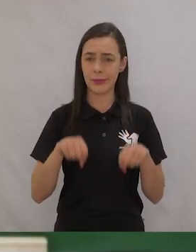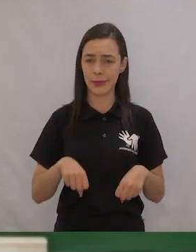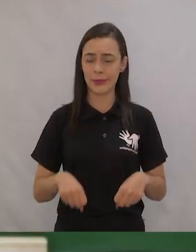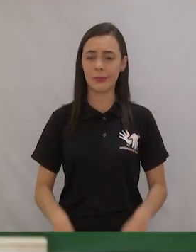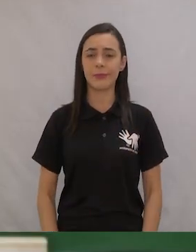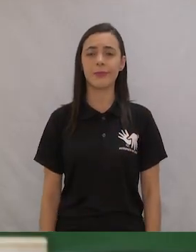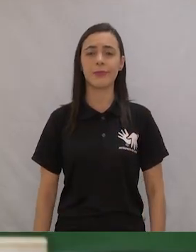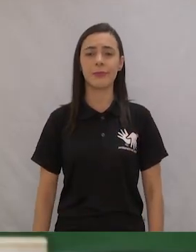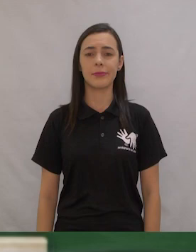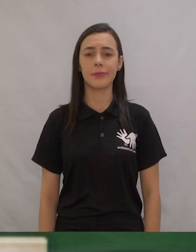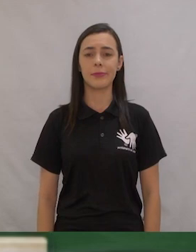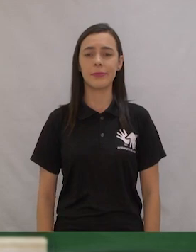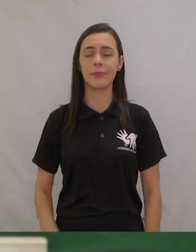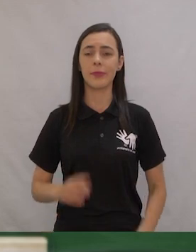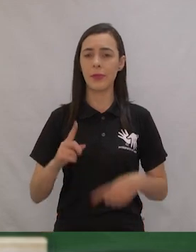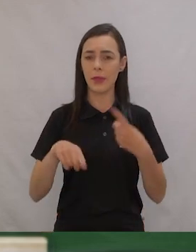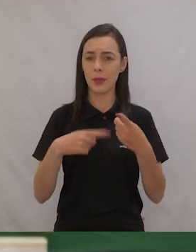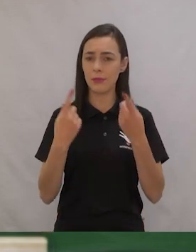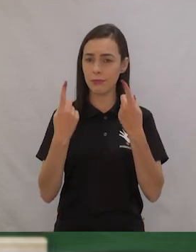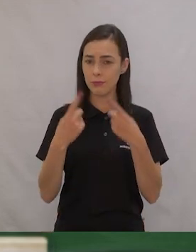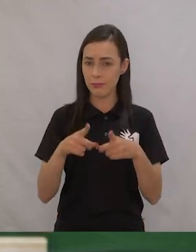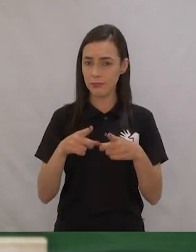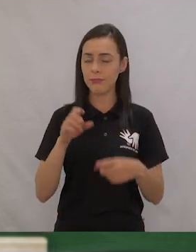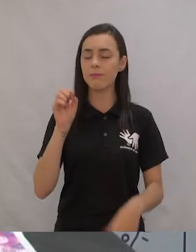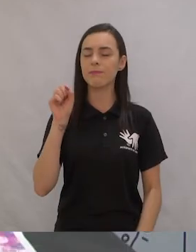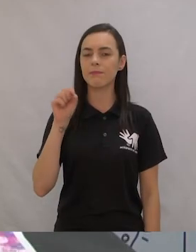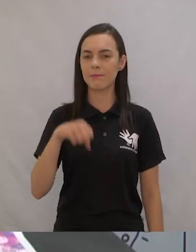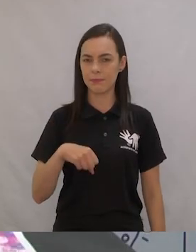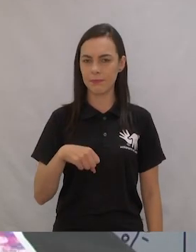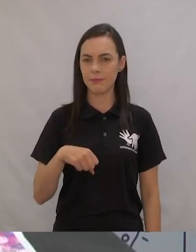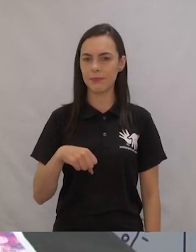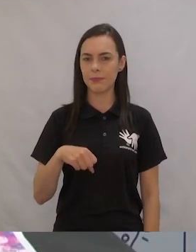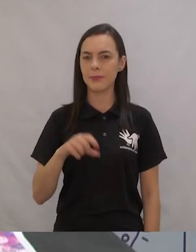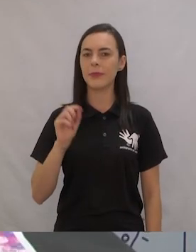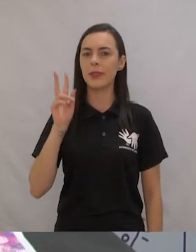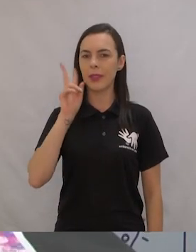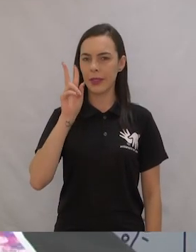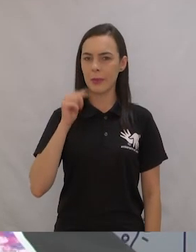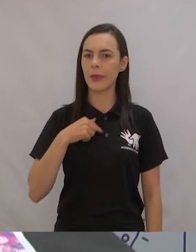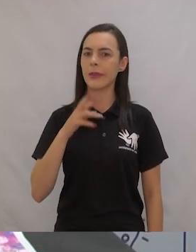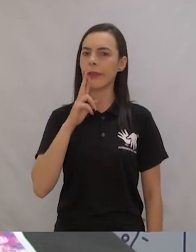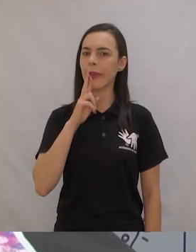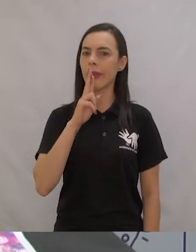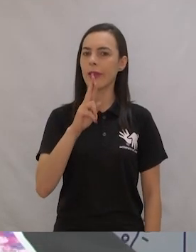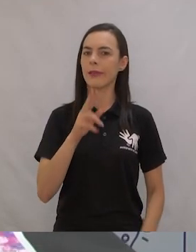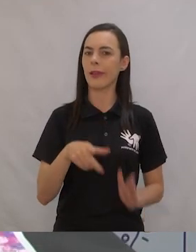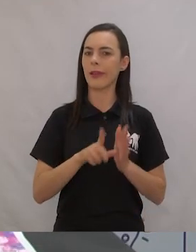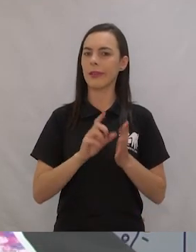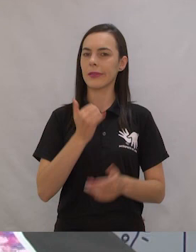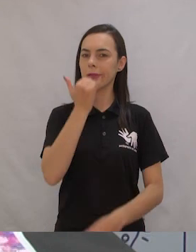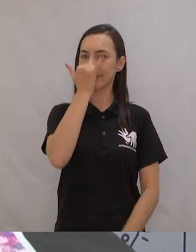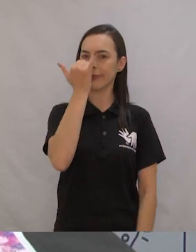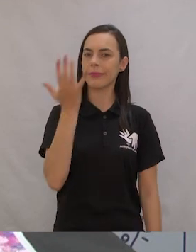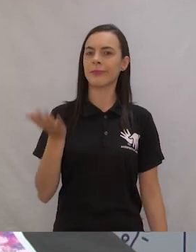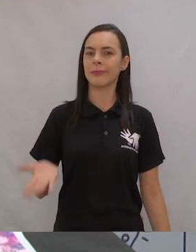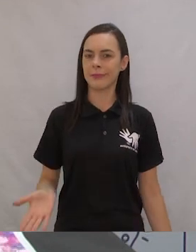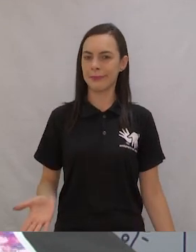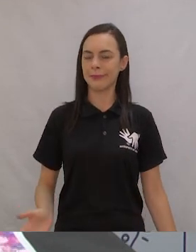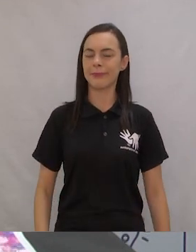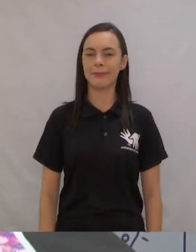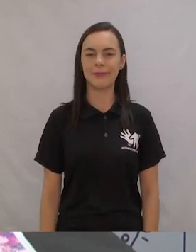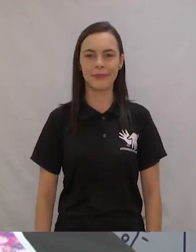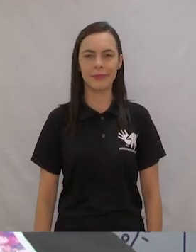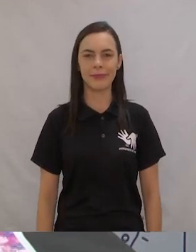também. Tivemos o nosso desafio? Sim. Inclusive, uma professora deu o resultado antes, não é